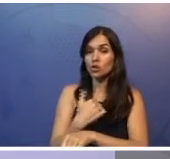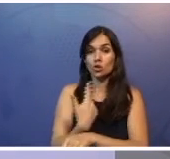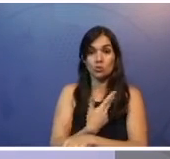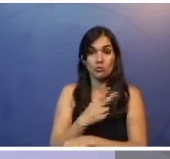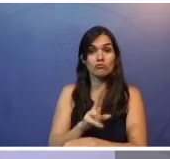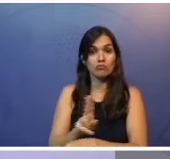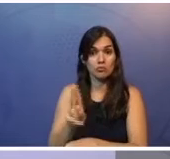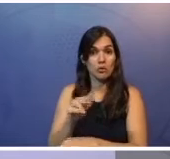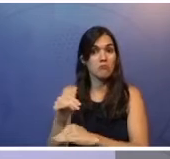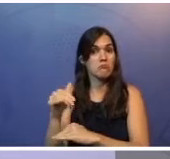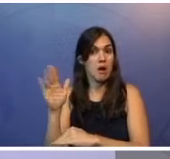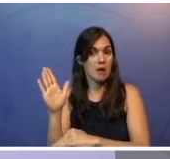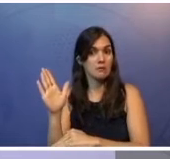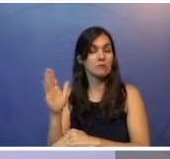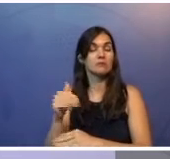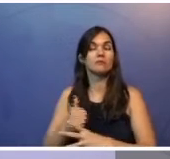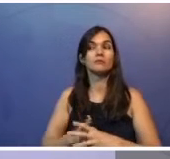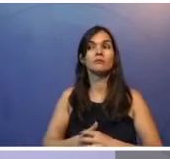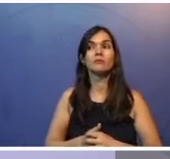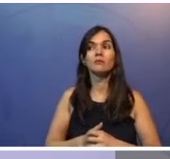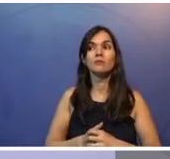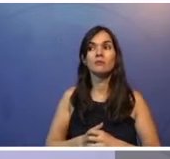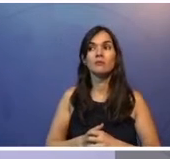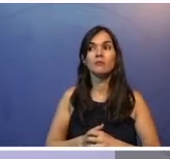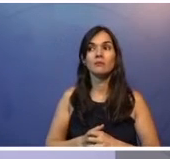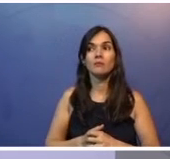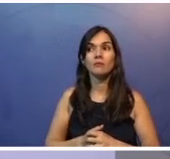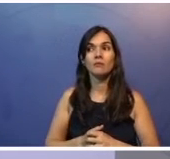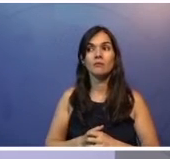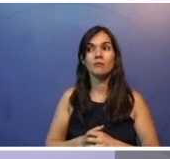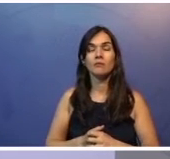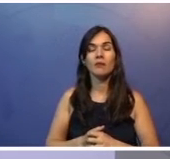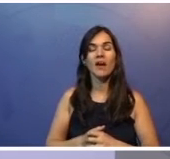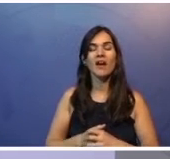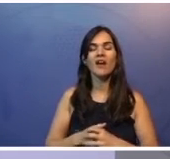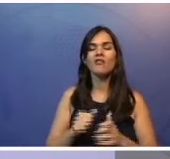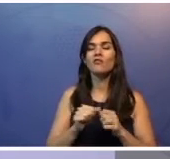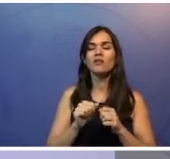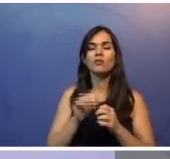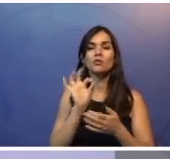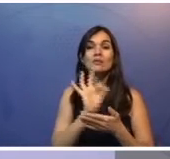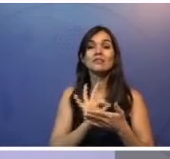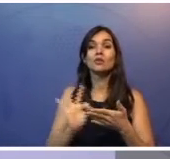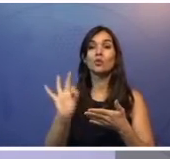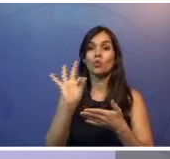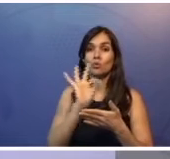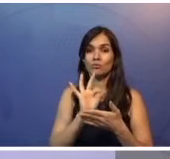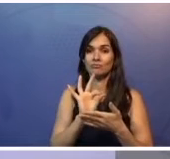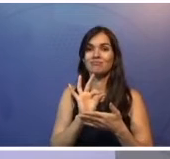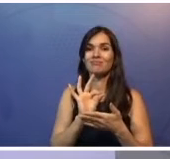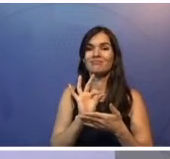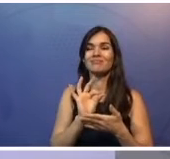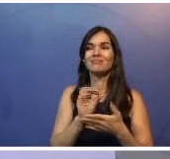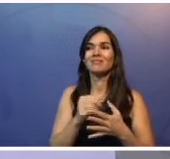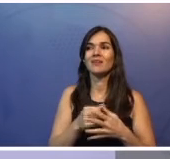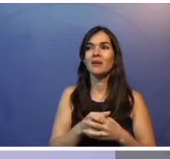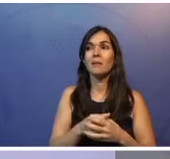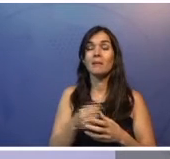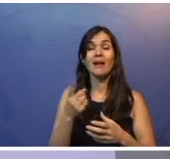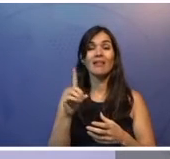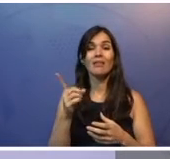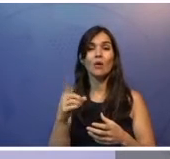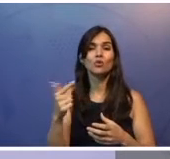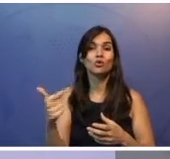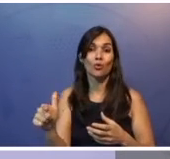a maioria usa né é assinar lá o número fazer um sinal e colocar para não